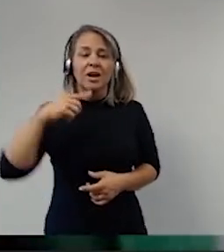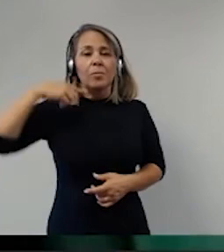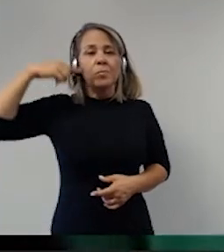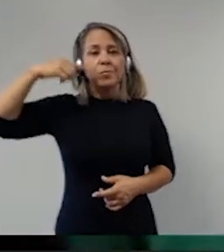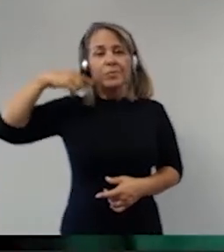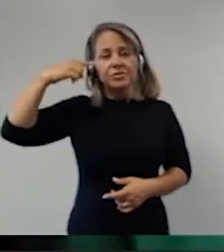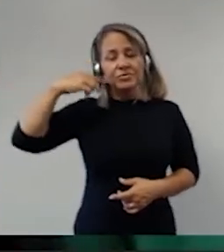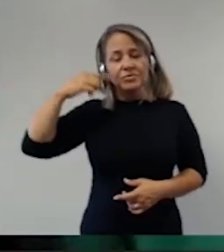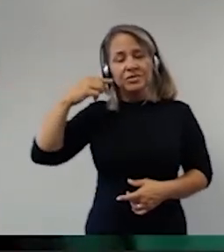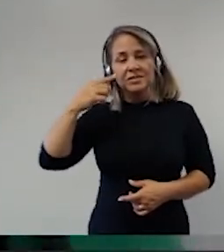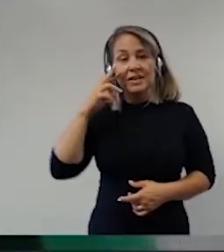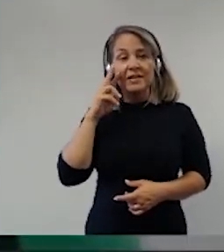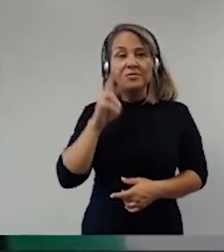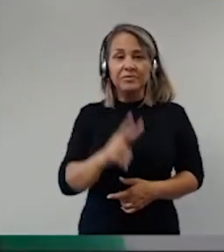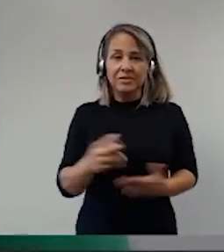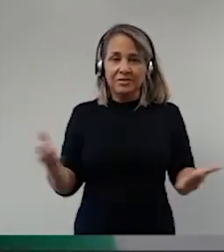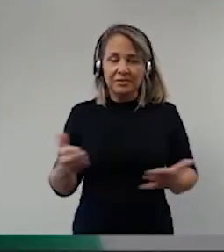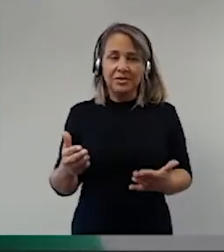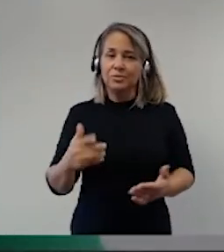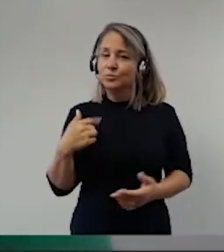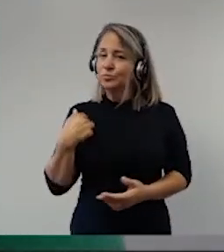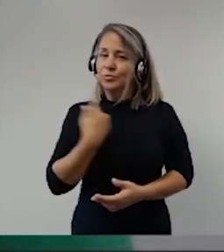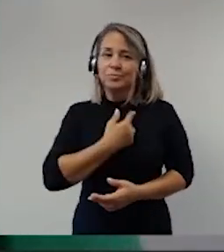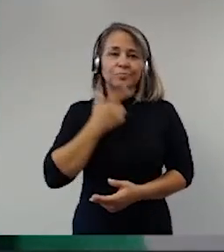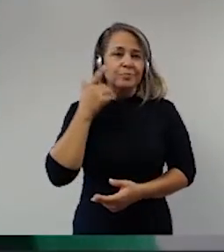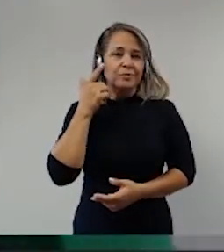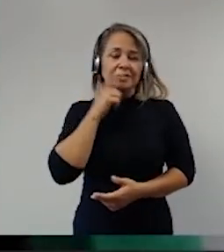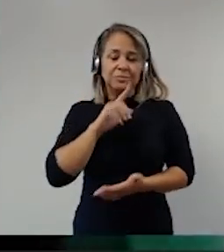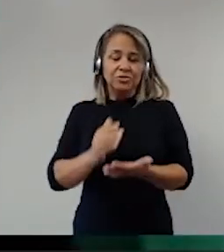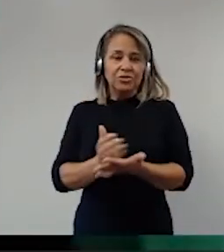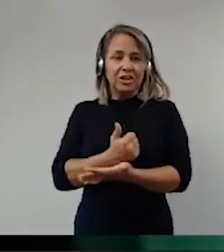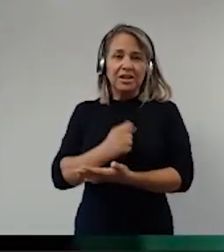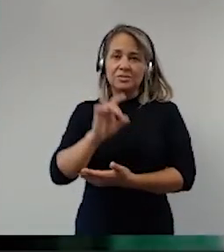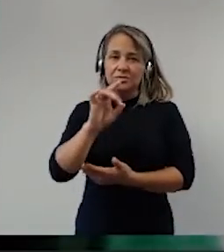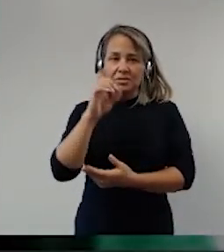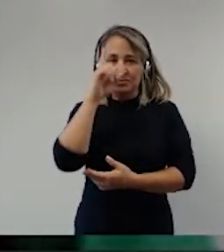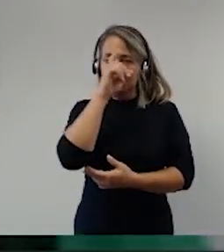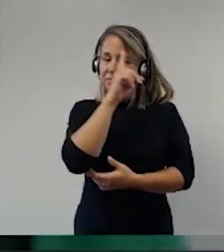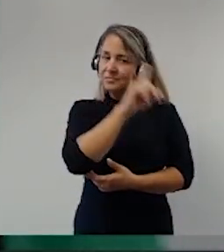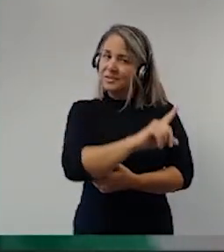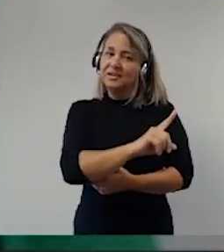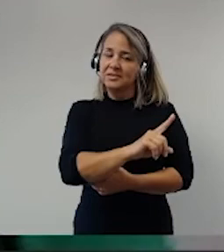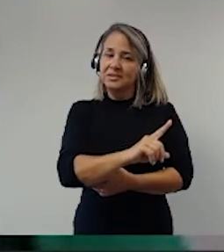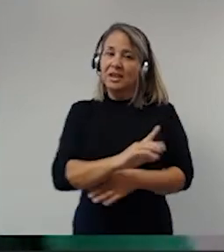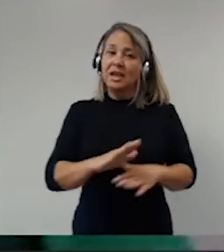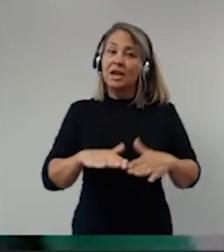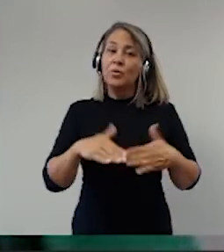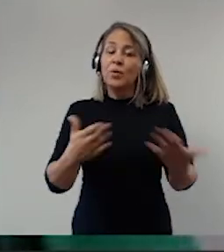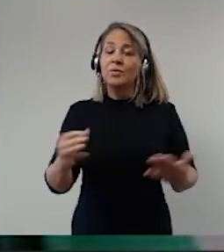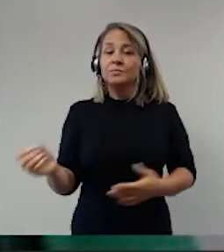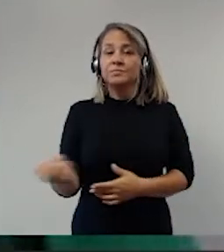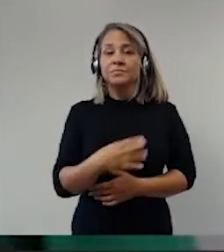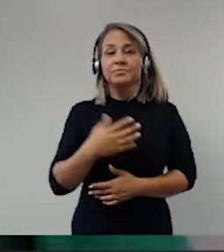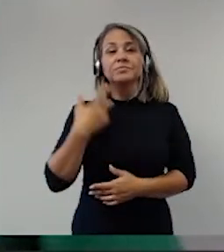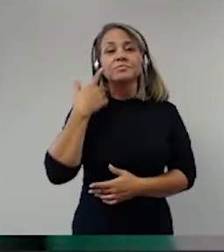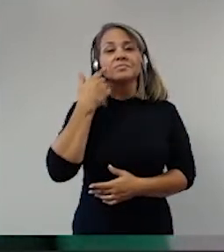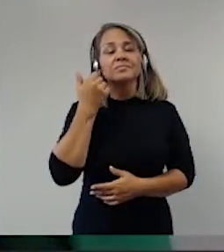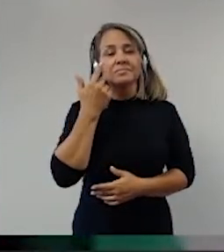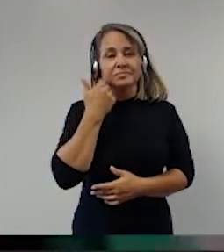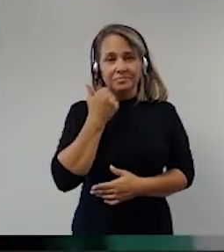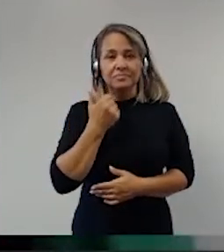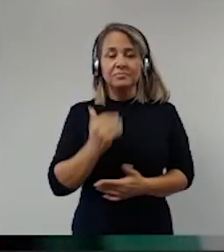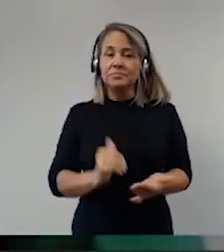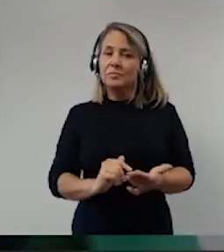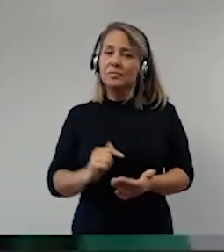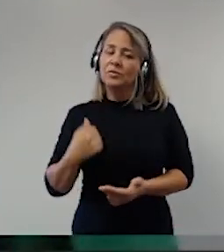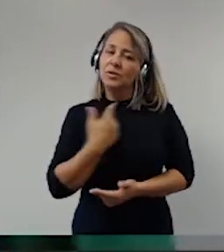está tirando disso tudo? A gente não consegue tirar nisso tudo só as dificuldades e qual vai ser o novo normal. A gente passa há